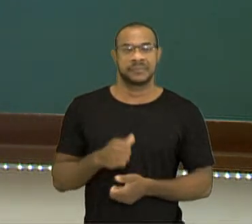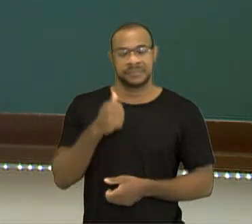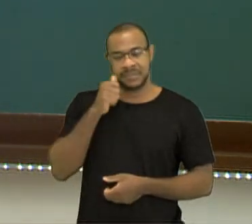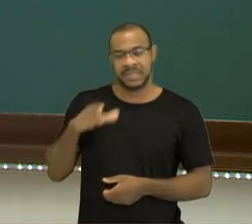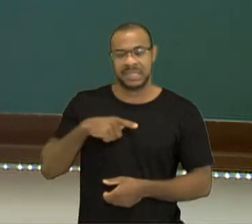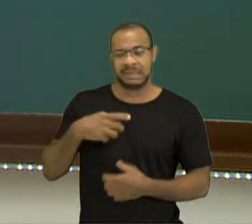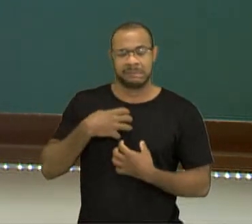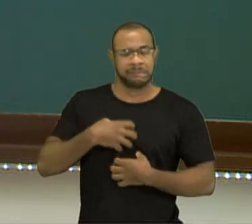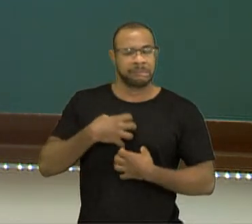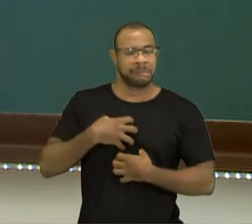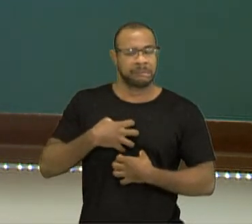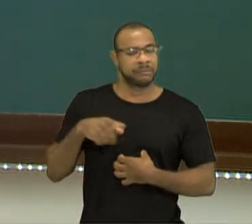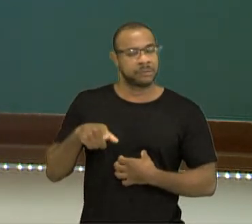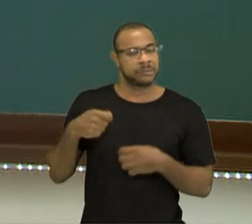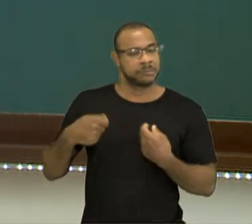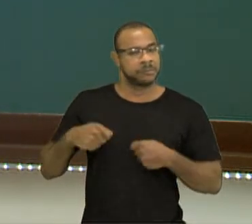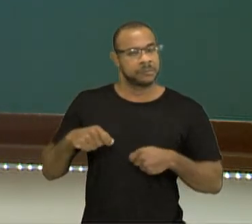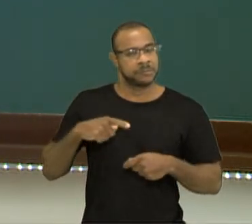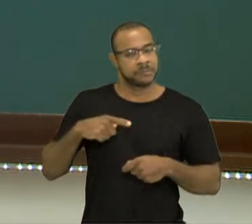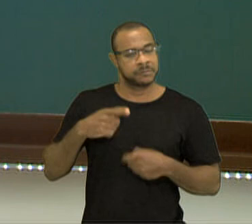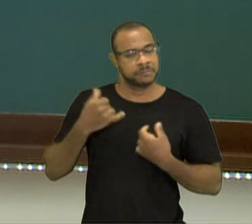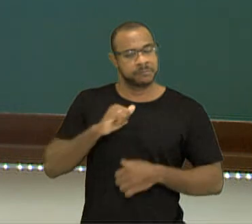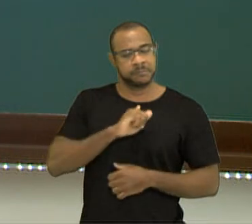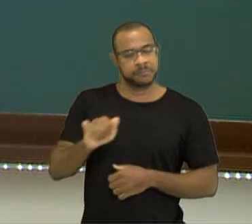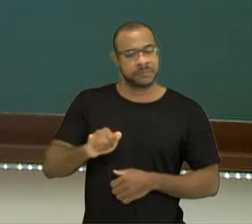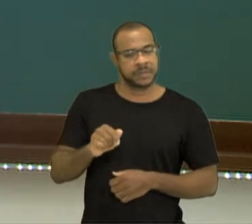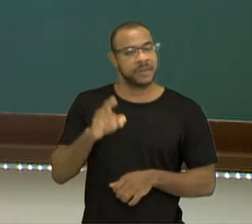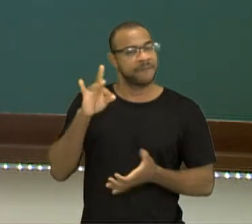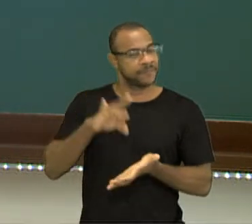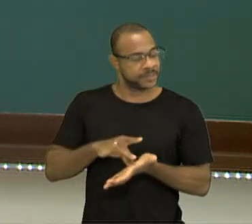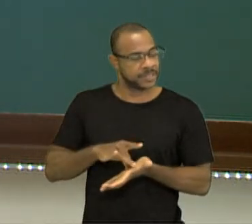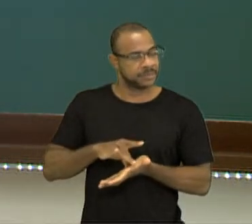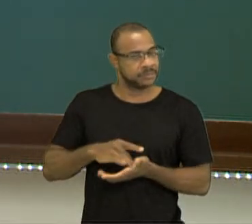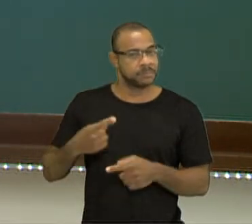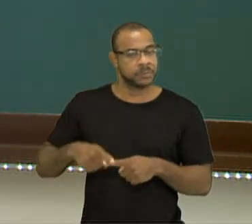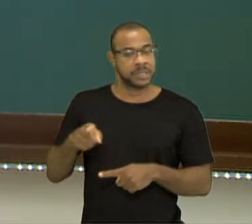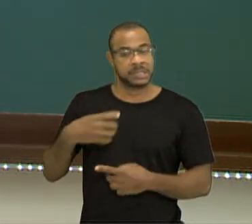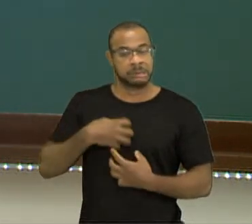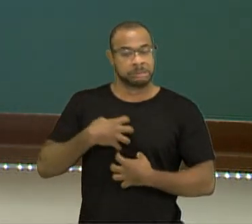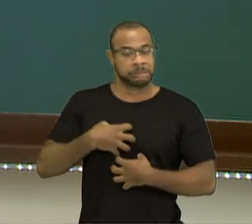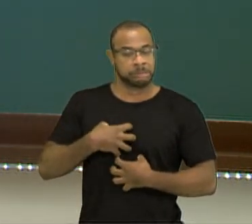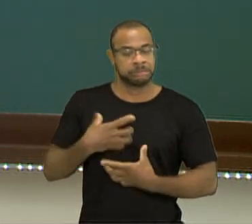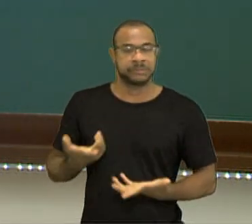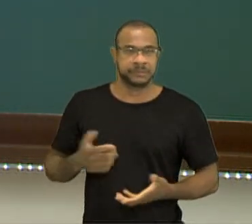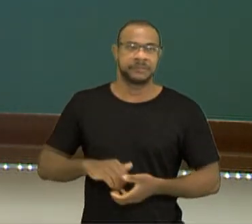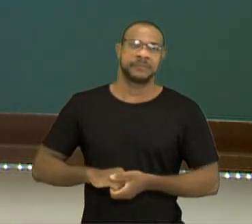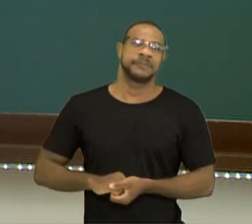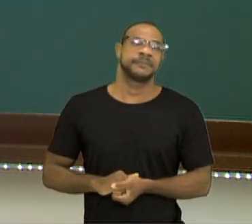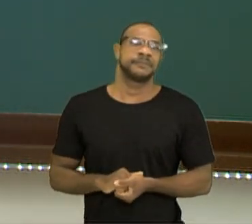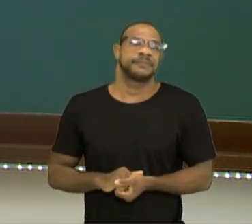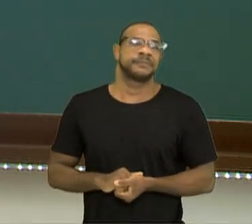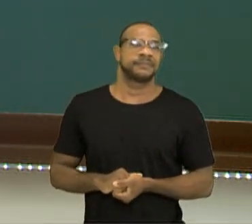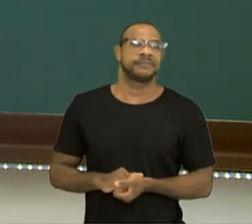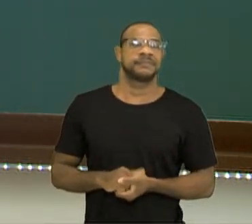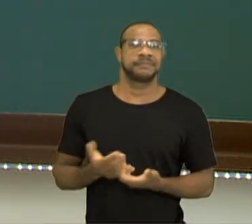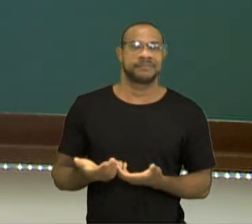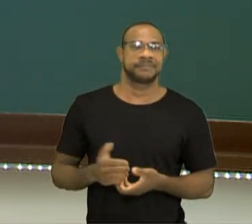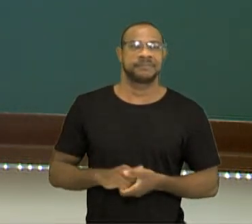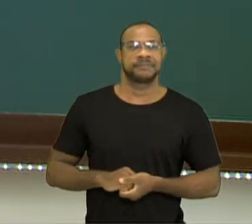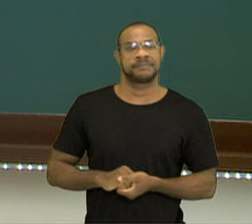raiva, você deveria ter contado para ela a verdade. Então está criticando alguma coisa ali que aconteceu. Por isso que a gente usa o should